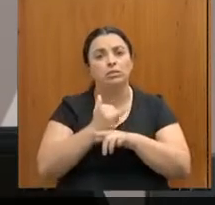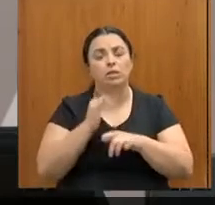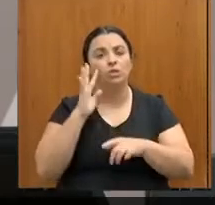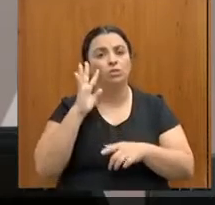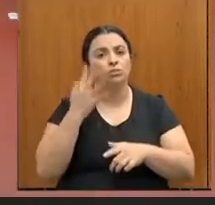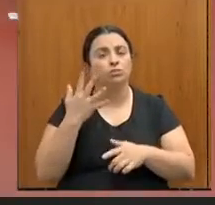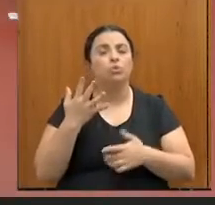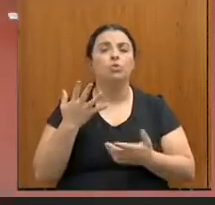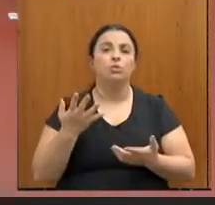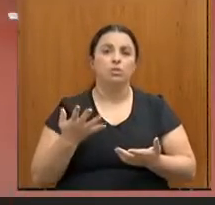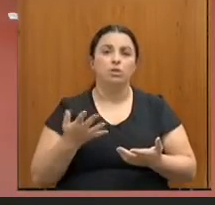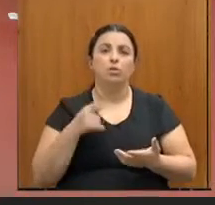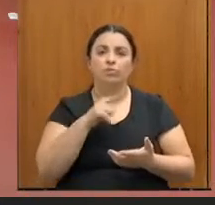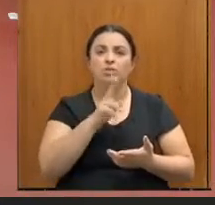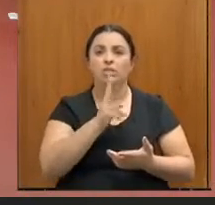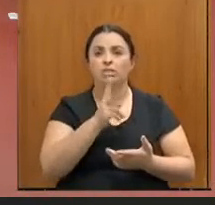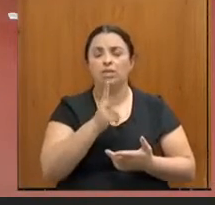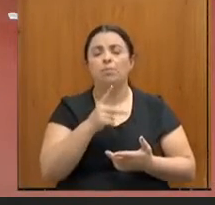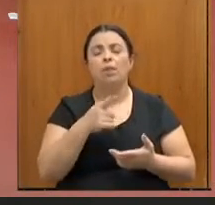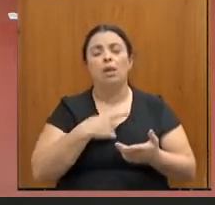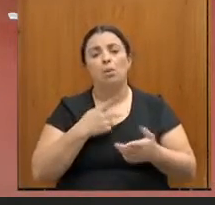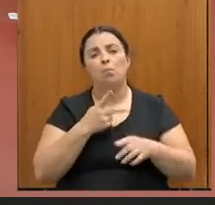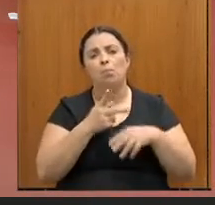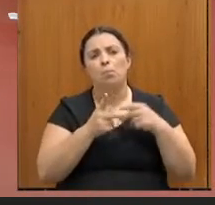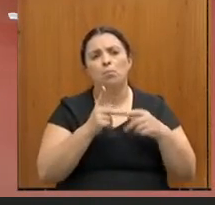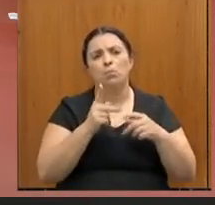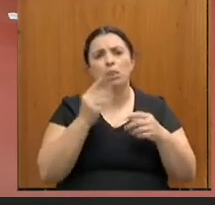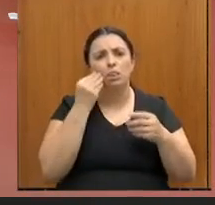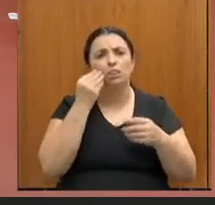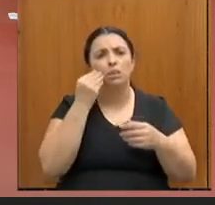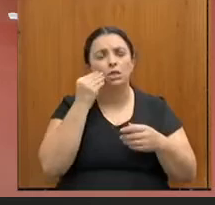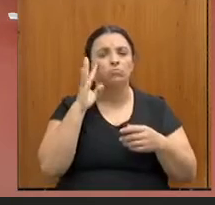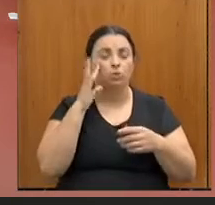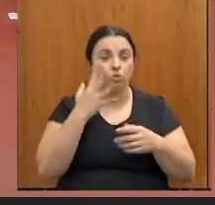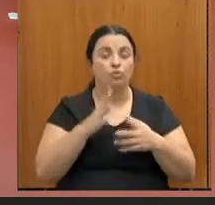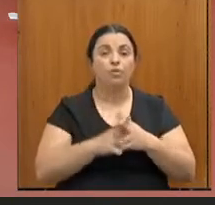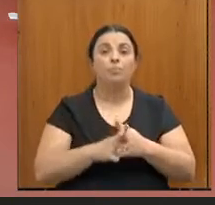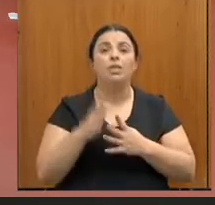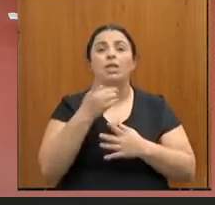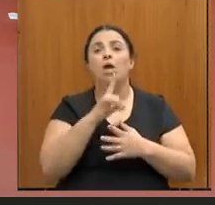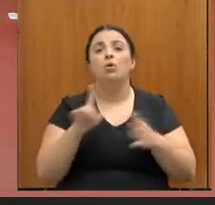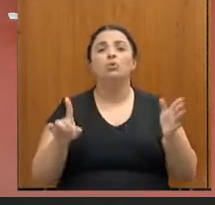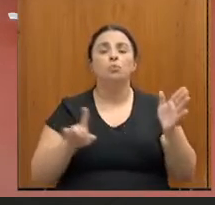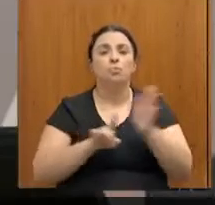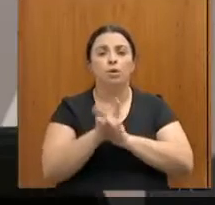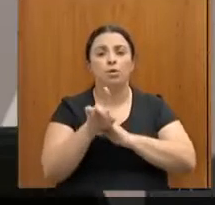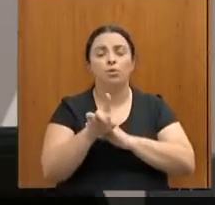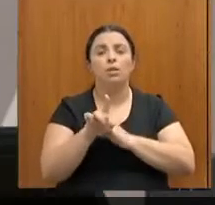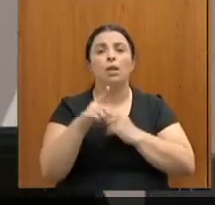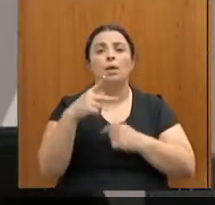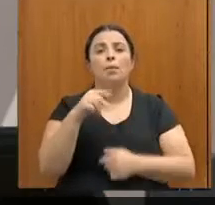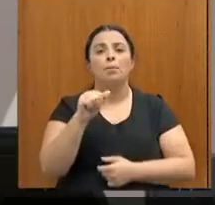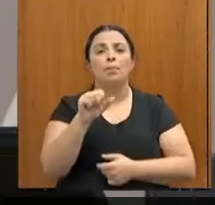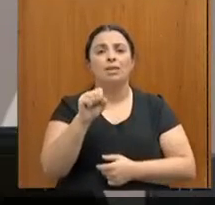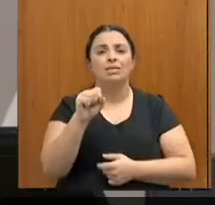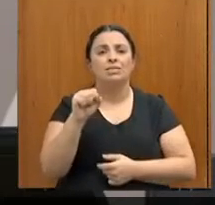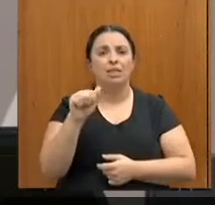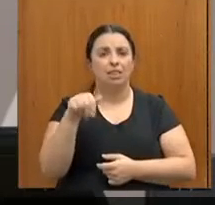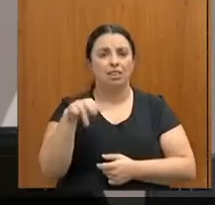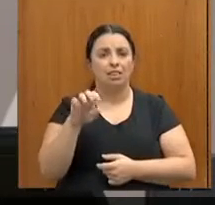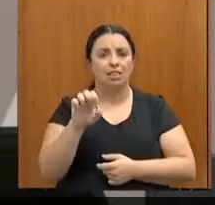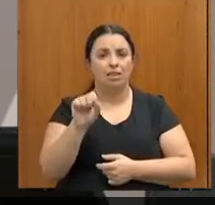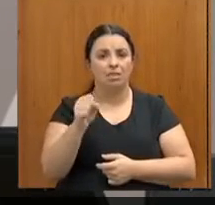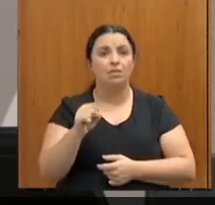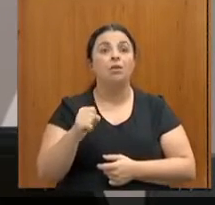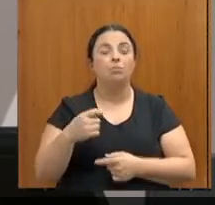tem procurado acharam soluções A Última Questão Pazzanese é o seguinte o que que